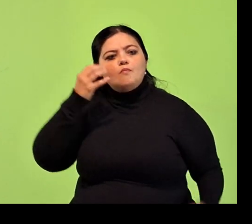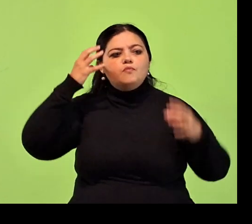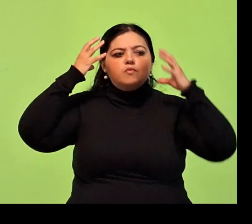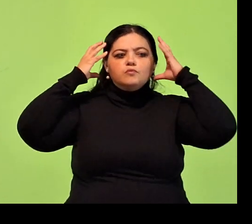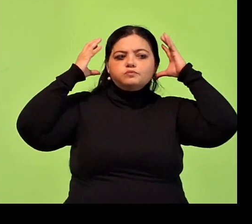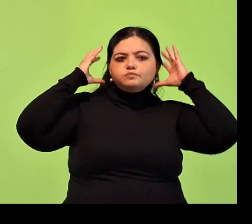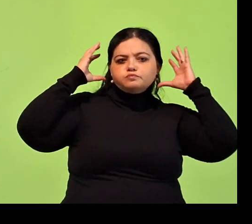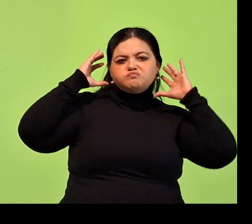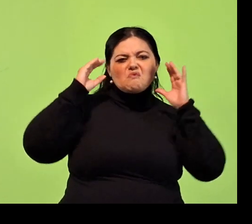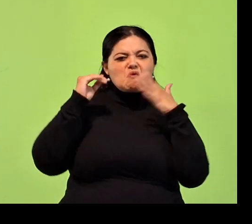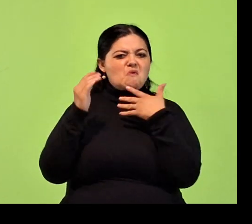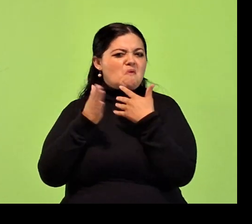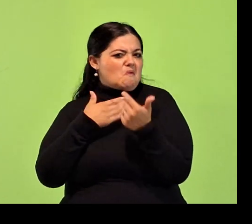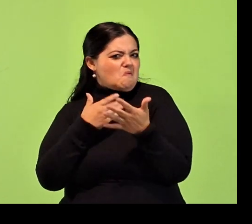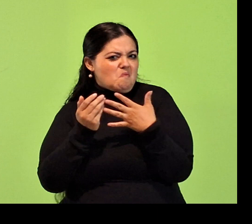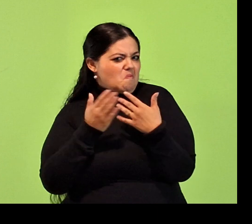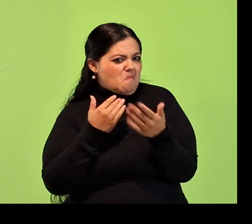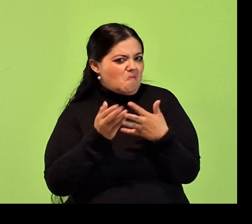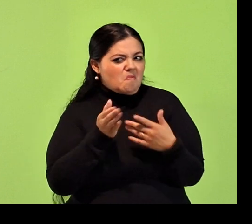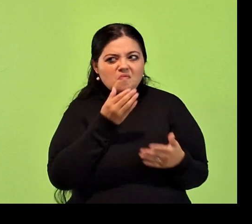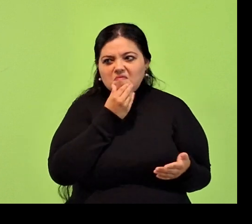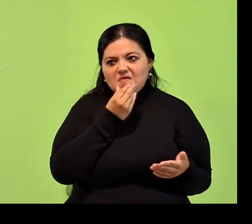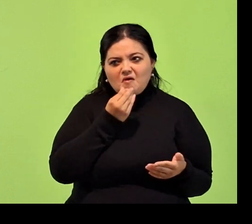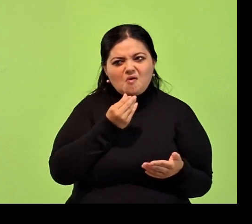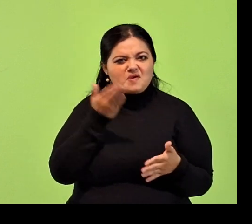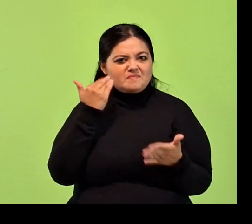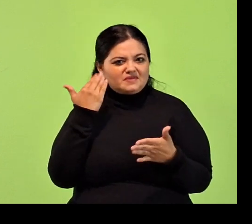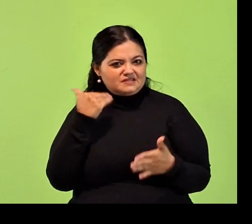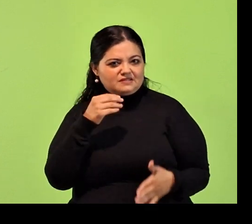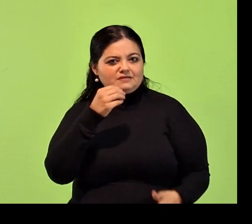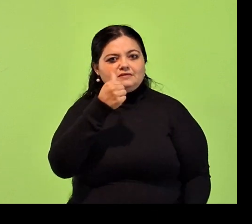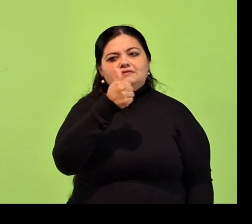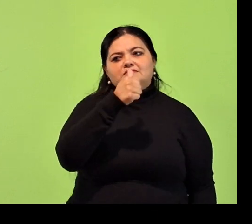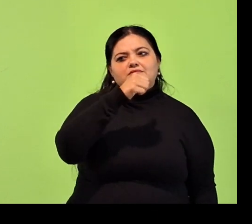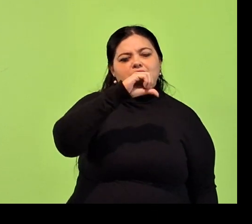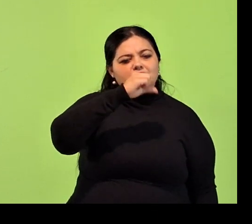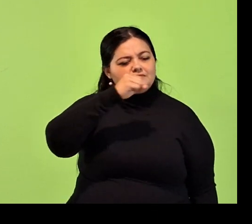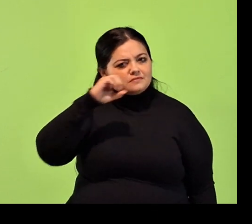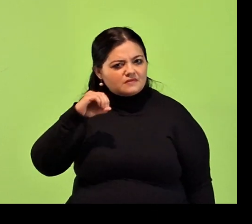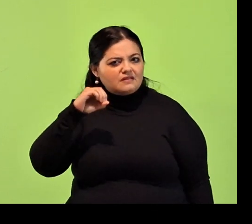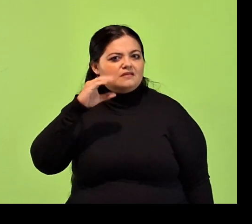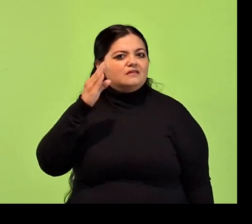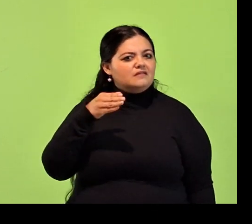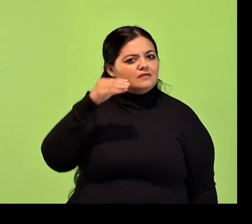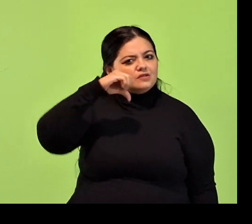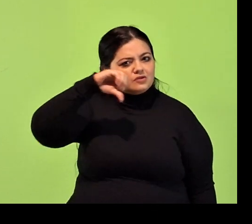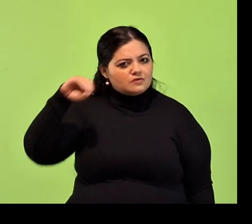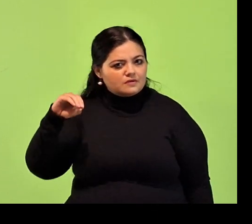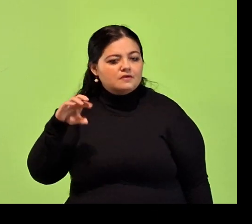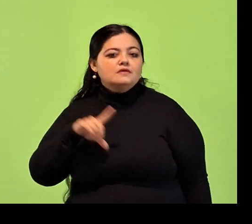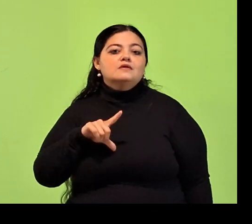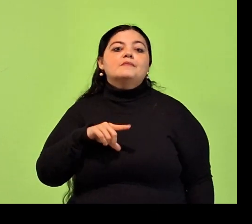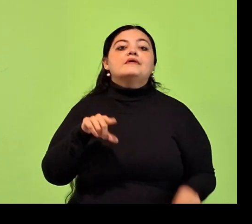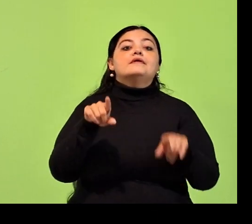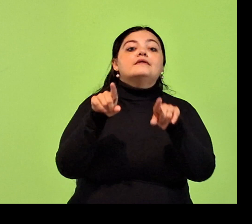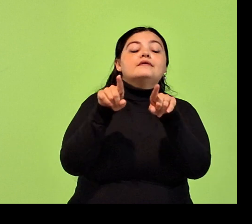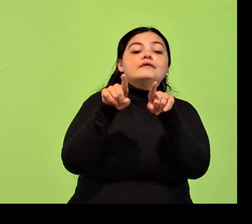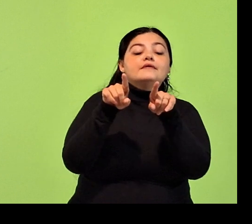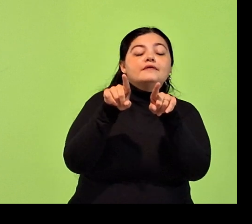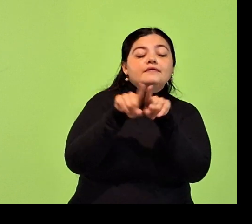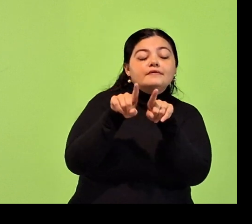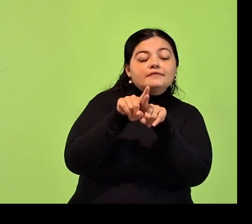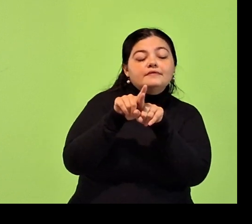facilmente ser qualquer homem dos anos 80 e 90. E atrás dele a gente tem algumas figuras de autoridade de terno e